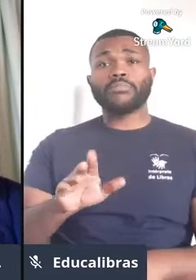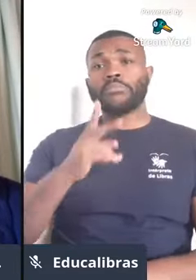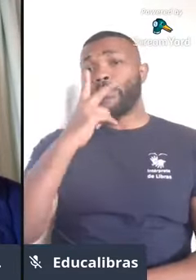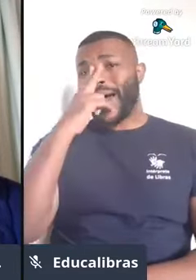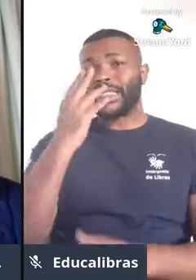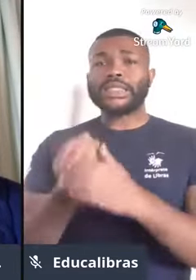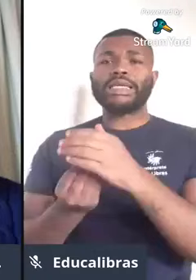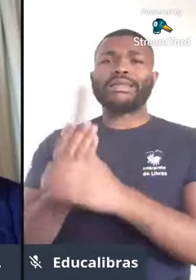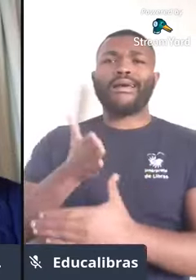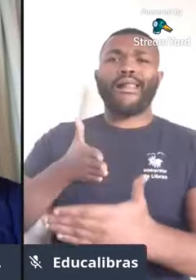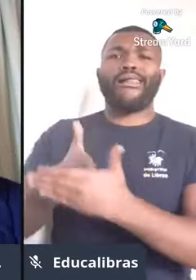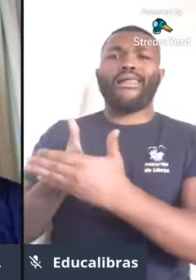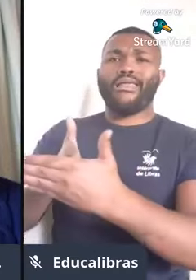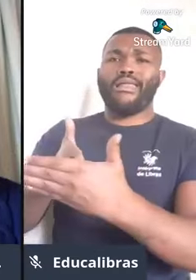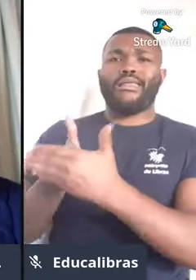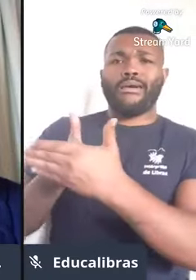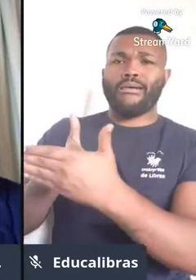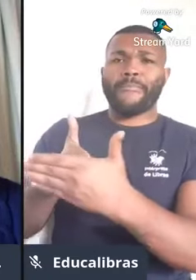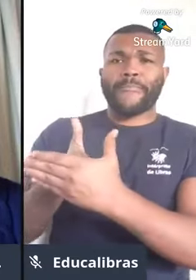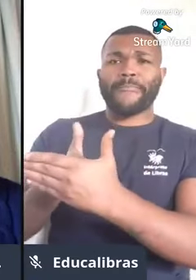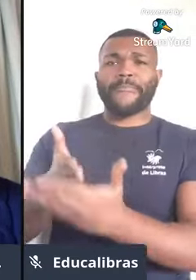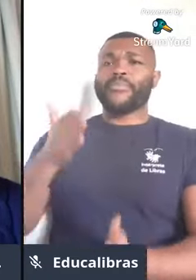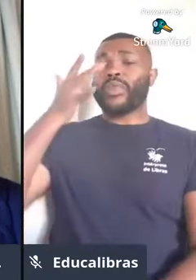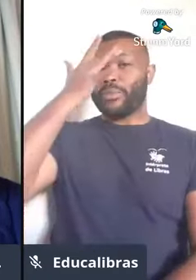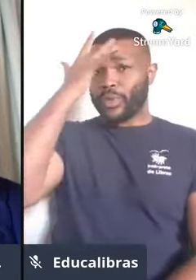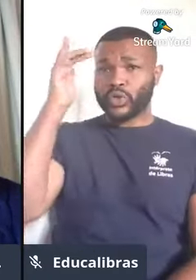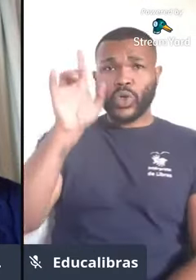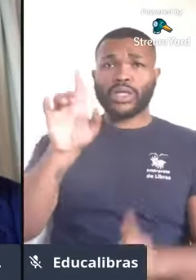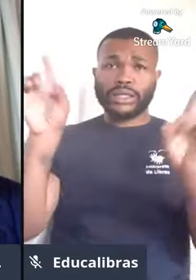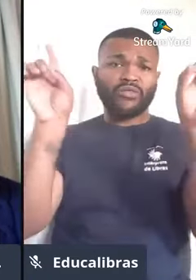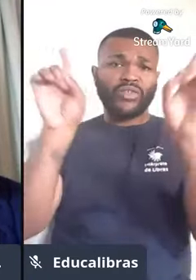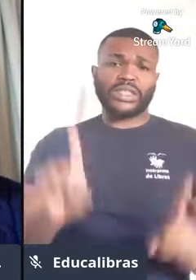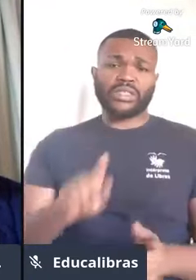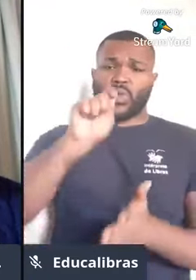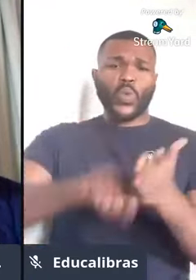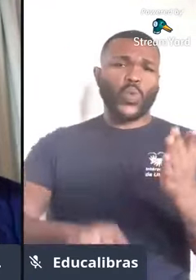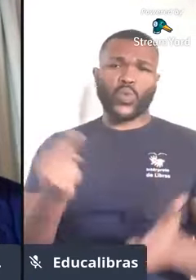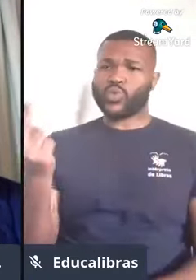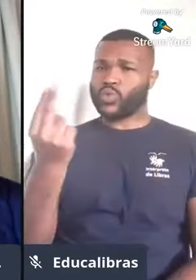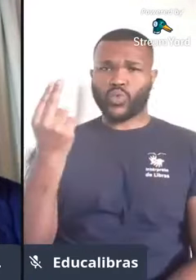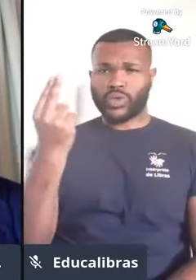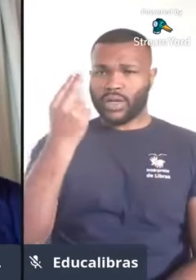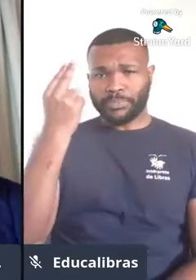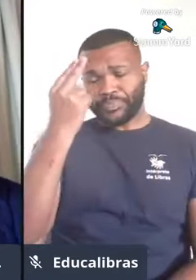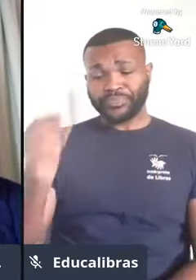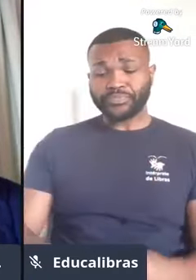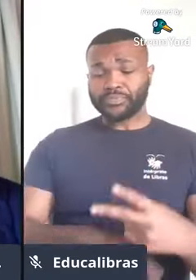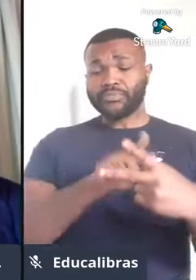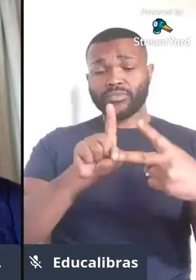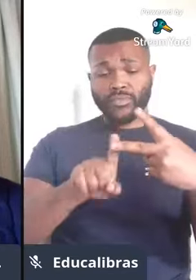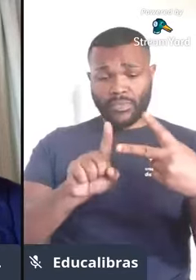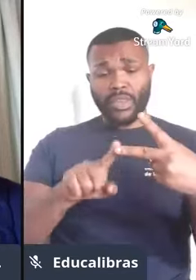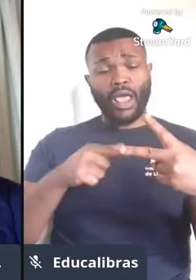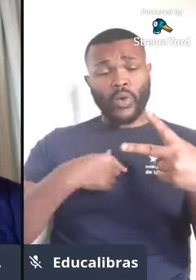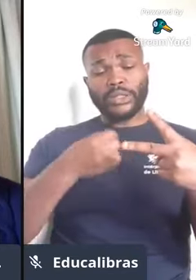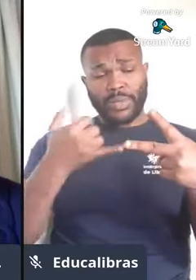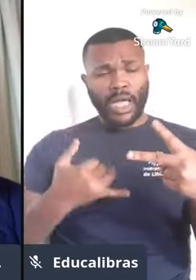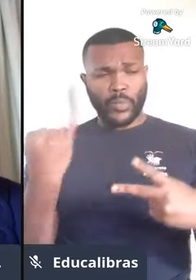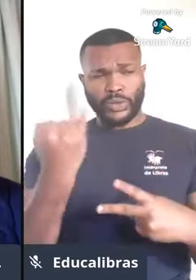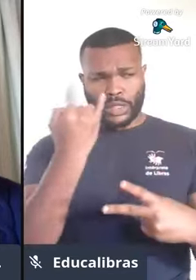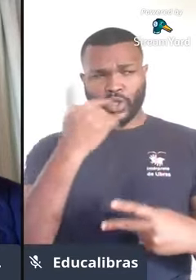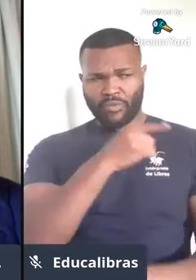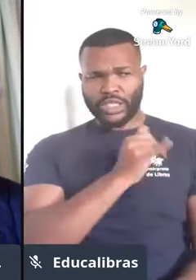barreiras que acabam por impedir que as pessoas sejam contratadas. Uma outra coisa, Cid, que eu acho que é sempre importante destacar também, é